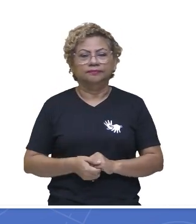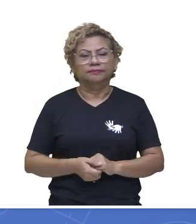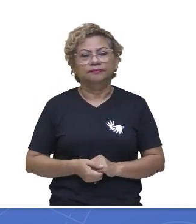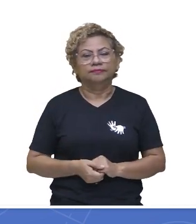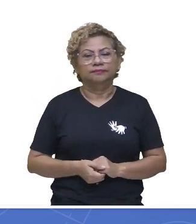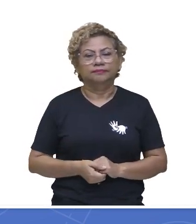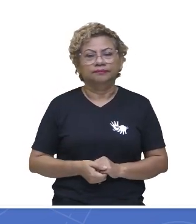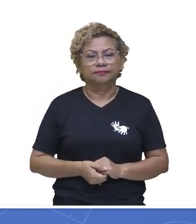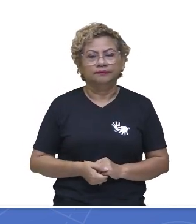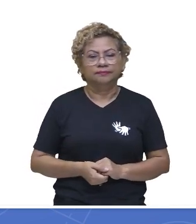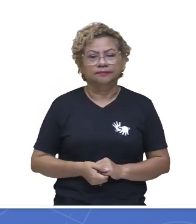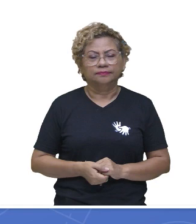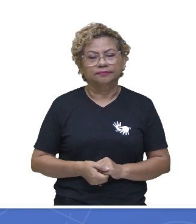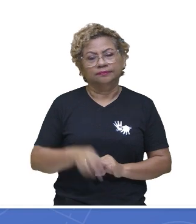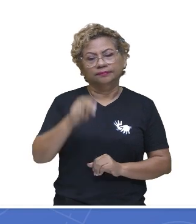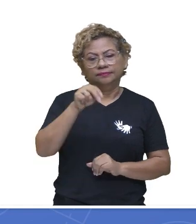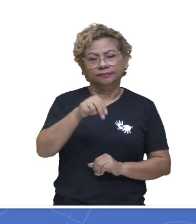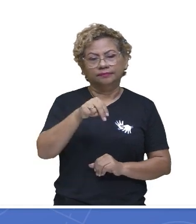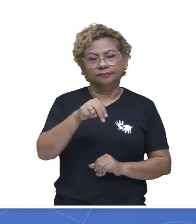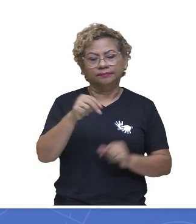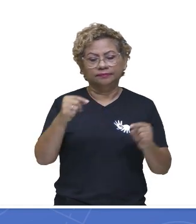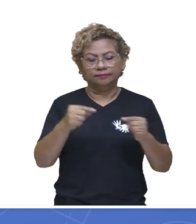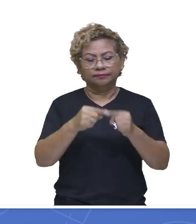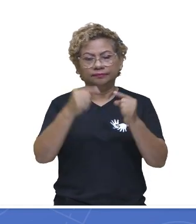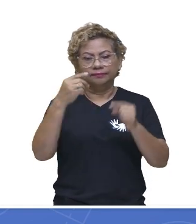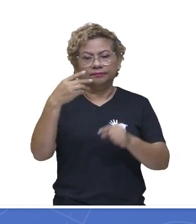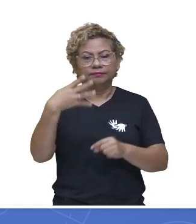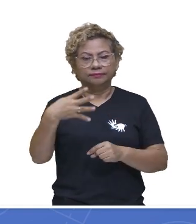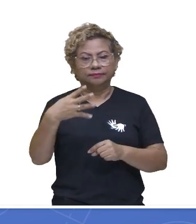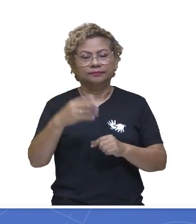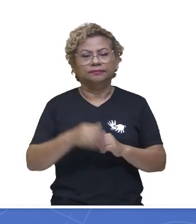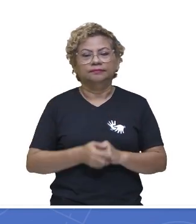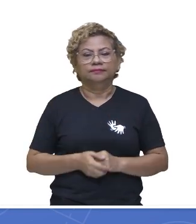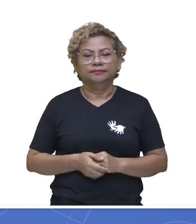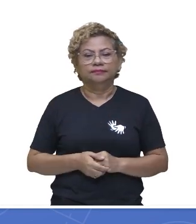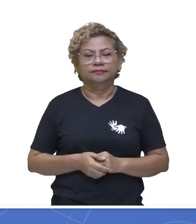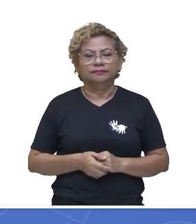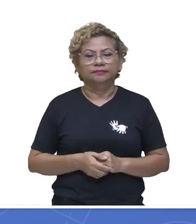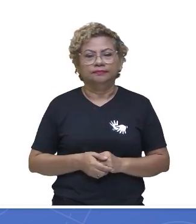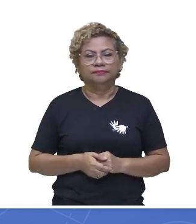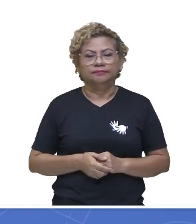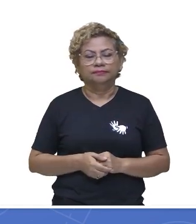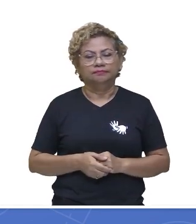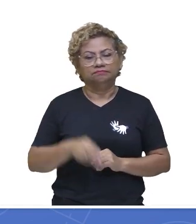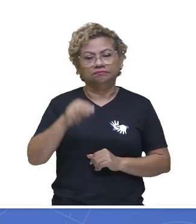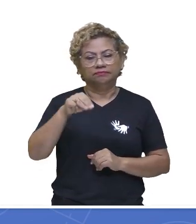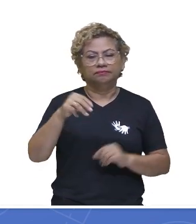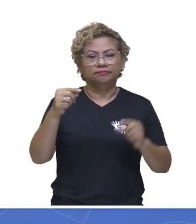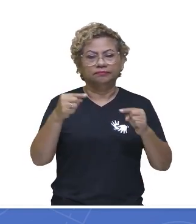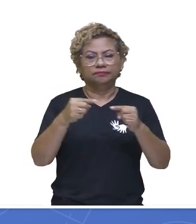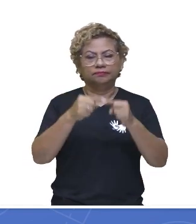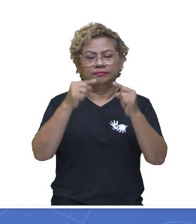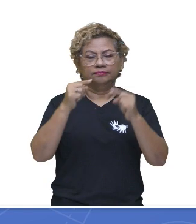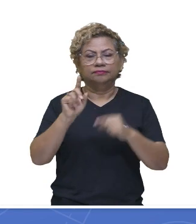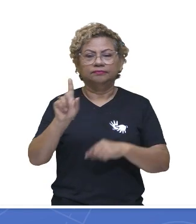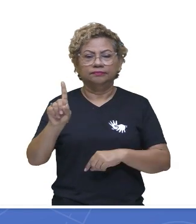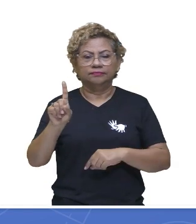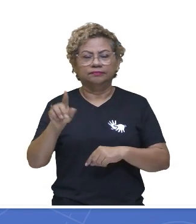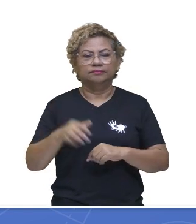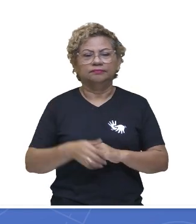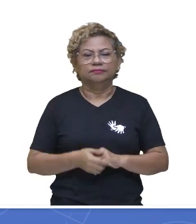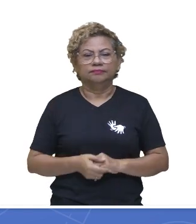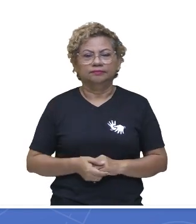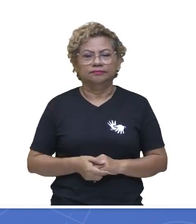4, né? O M é igual a 1, tá? E o P,